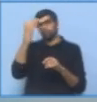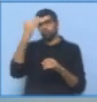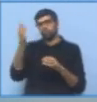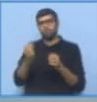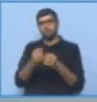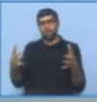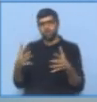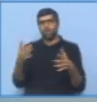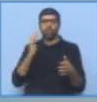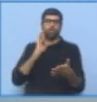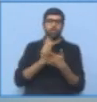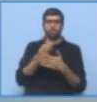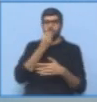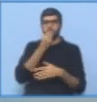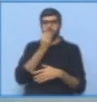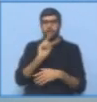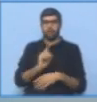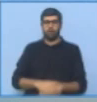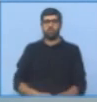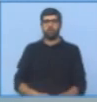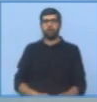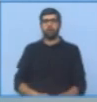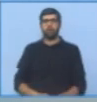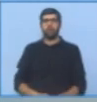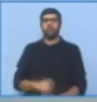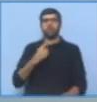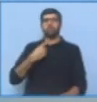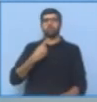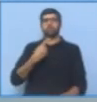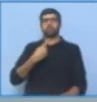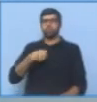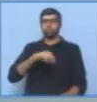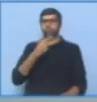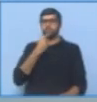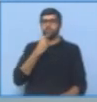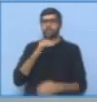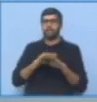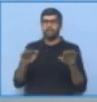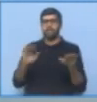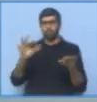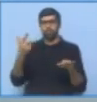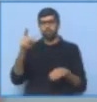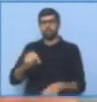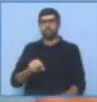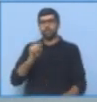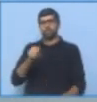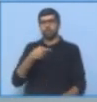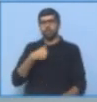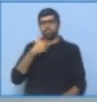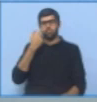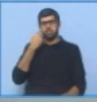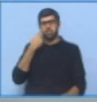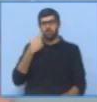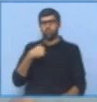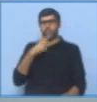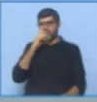que é a última ceia, então nós podemos perceber que de facto à mesa também acontece isso. E nesta experiência, reforço